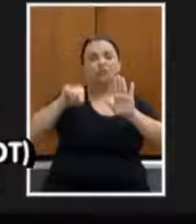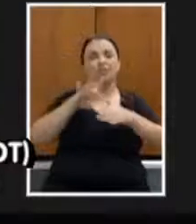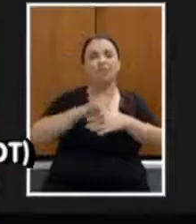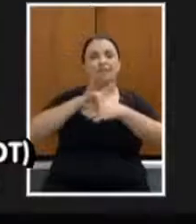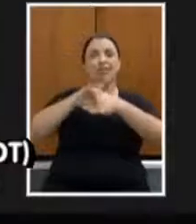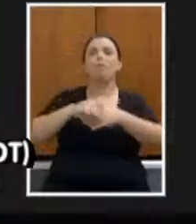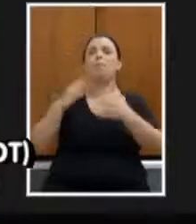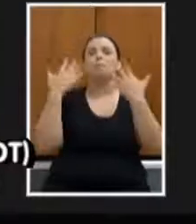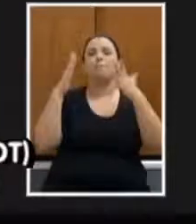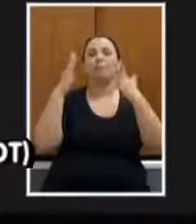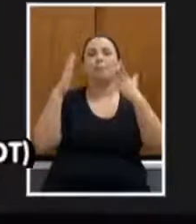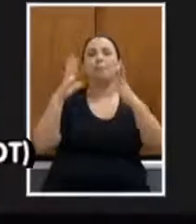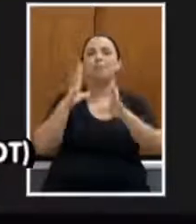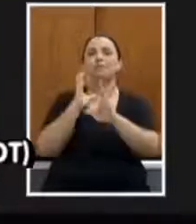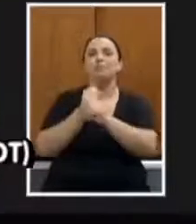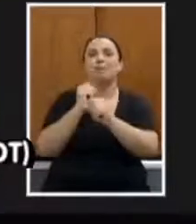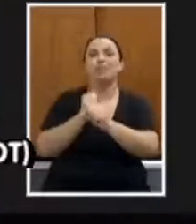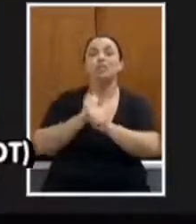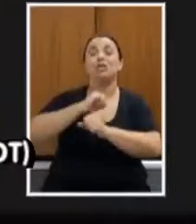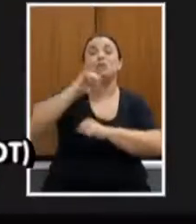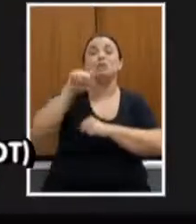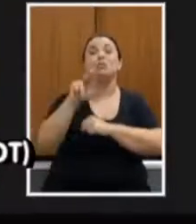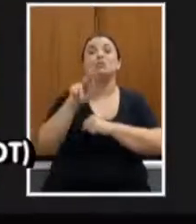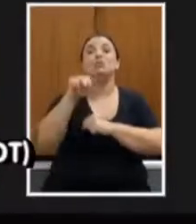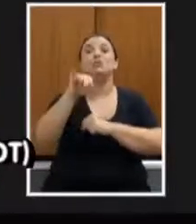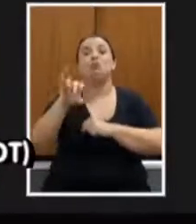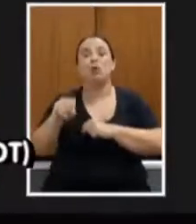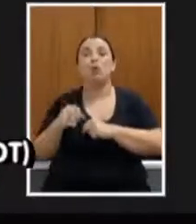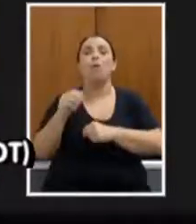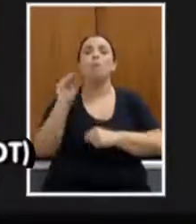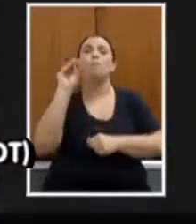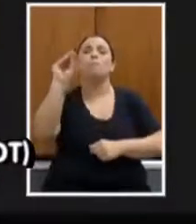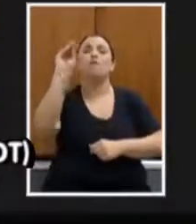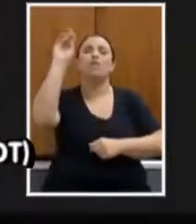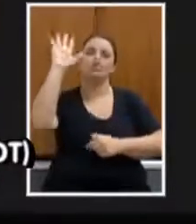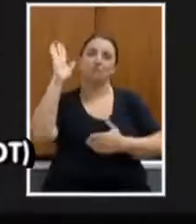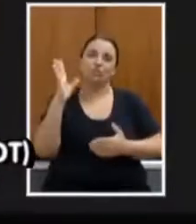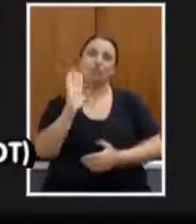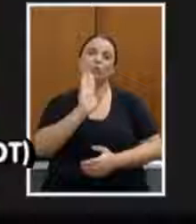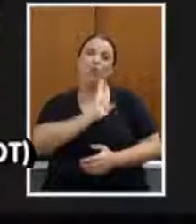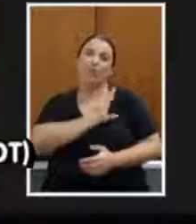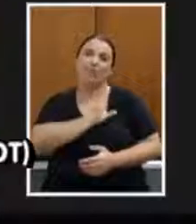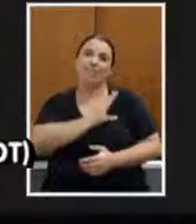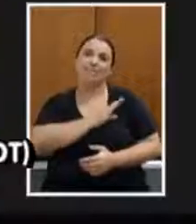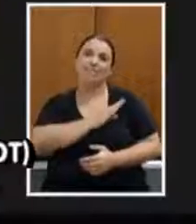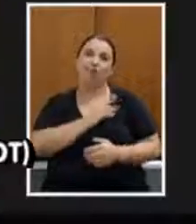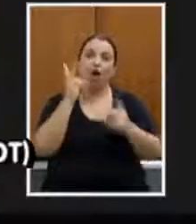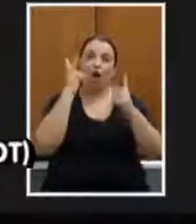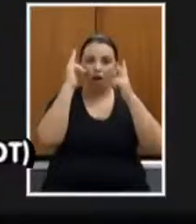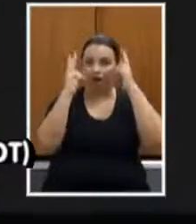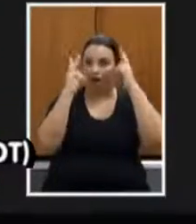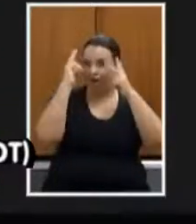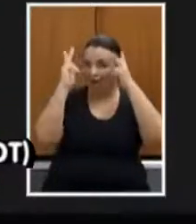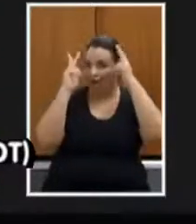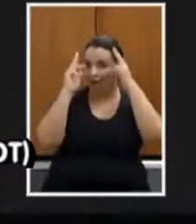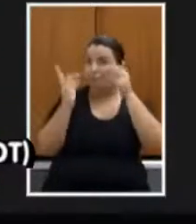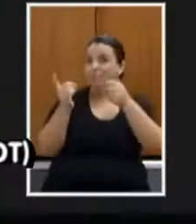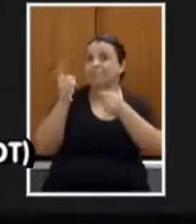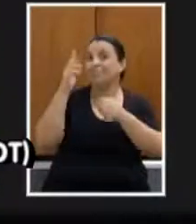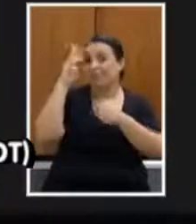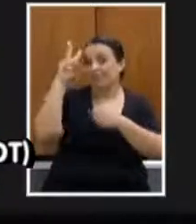padrinho. Padrinho Júnior, um beijo no coração e olha aqui, ó, cabelinho bem cortado hoje para voltar aos trabalhos.